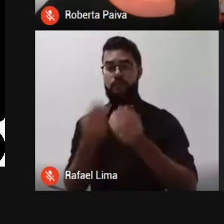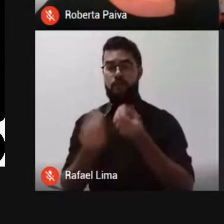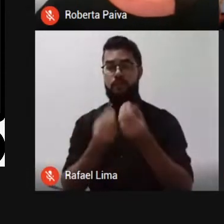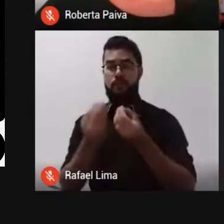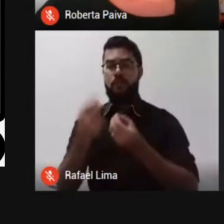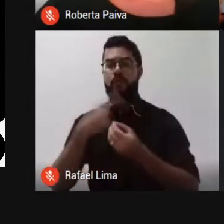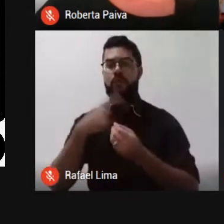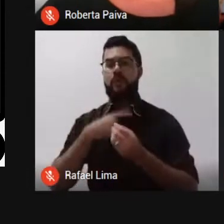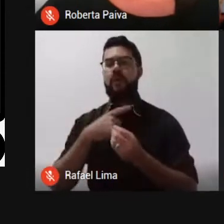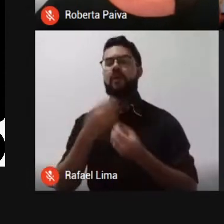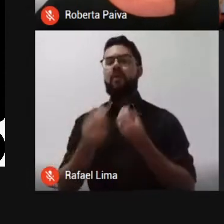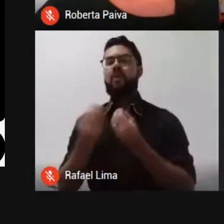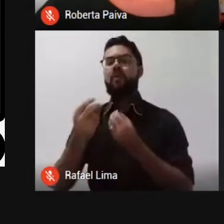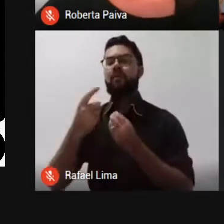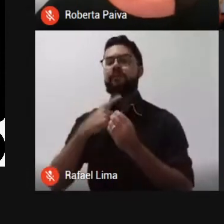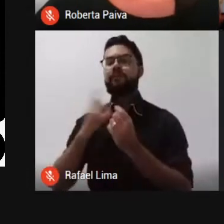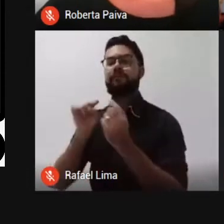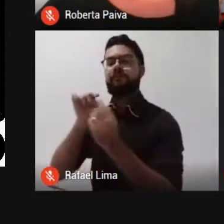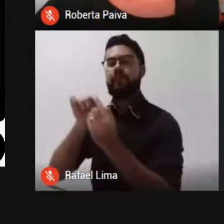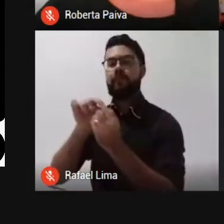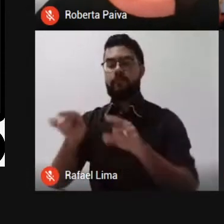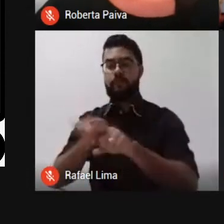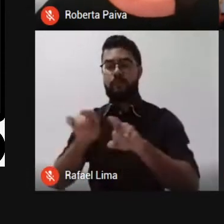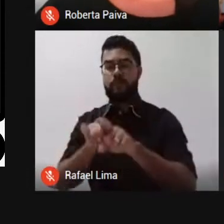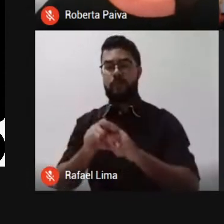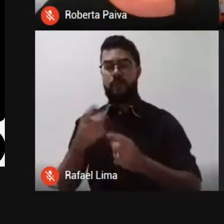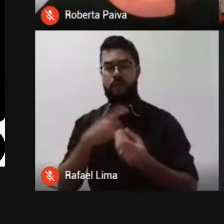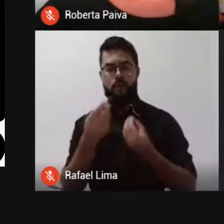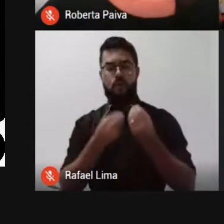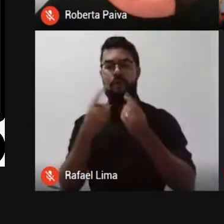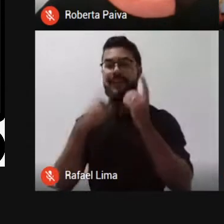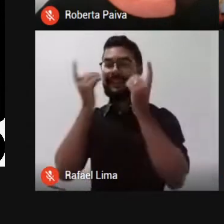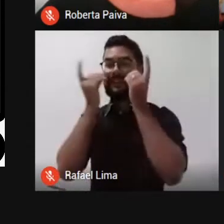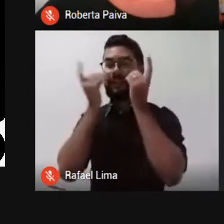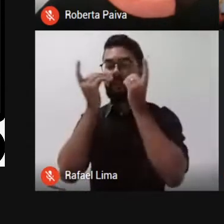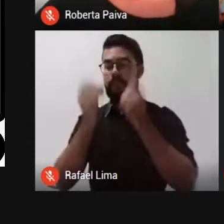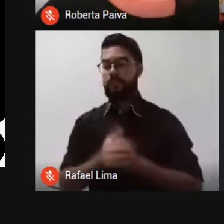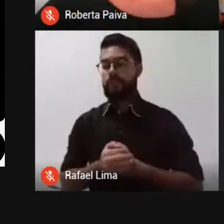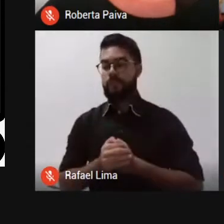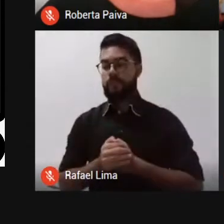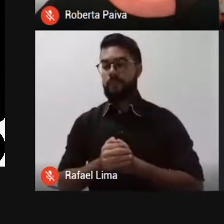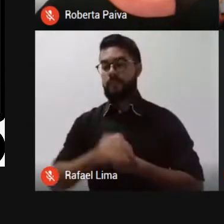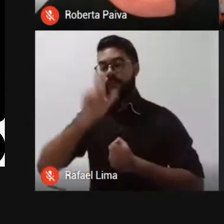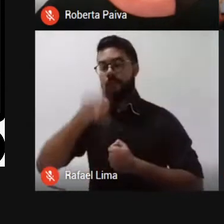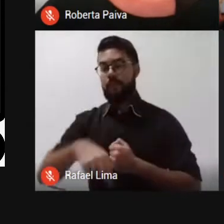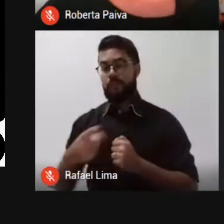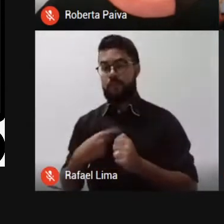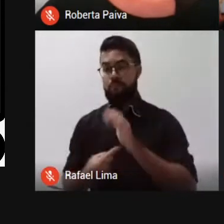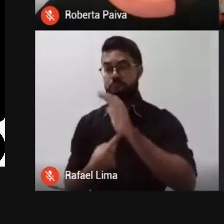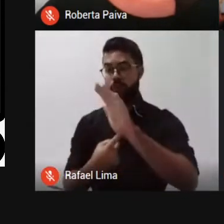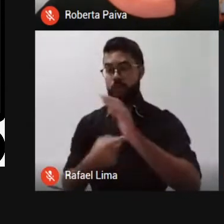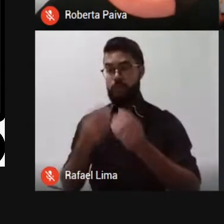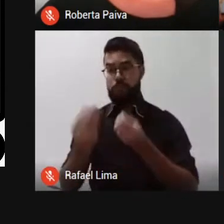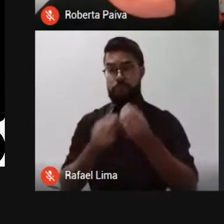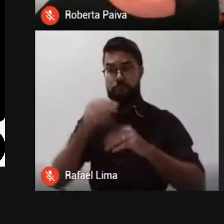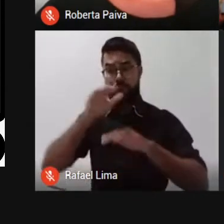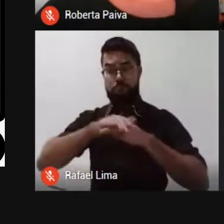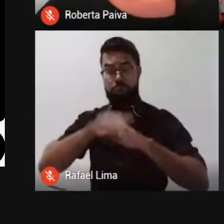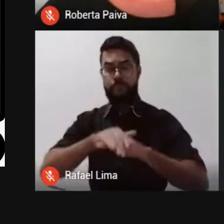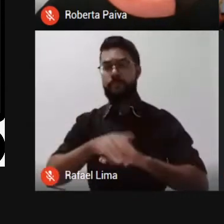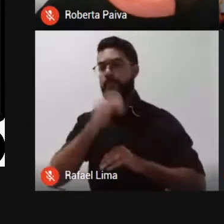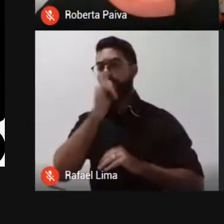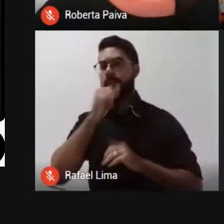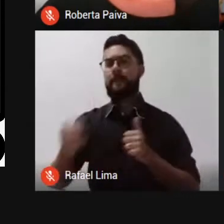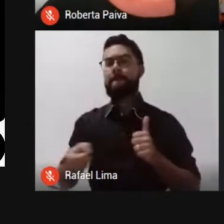software RED, e dele também tem saída de dados, tá? Ele surge a partir desse conceito. Essa primeira etapa